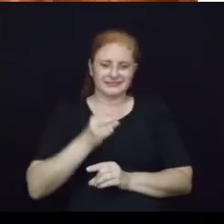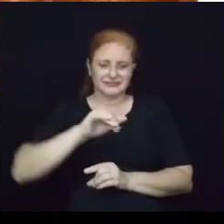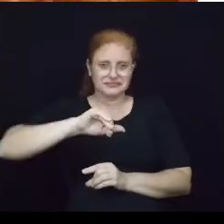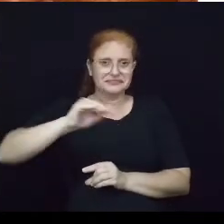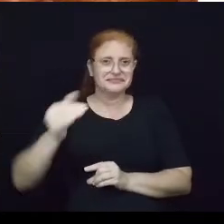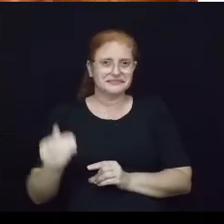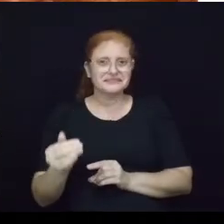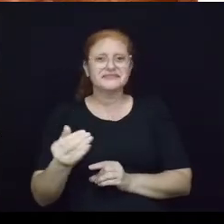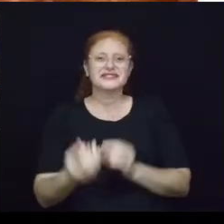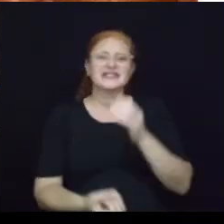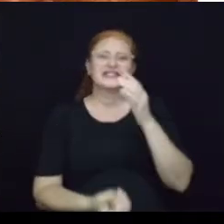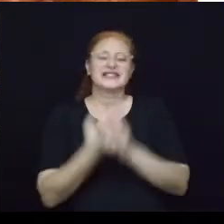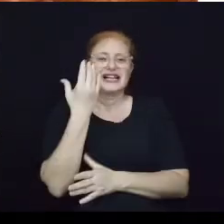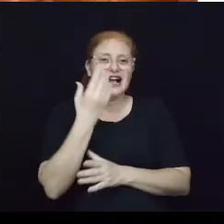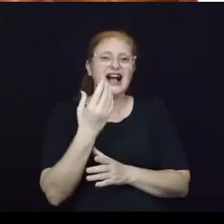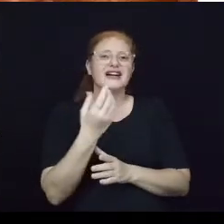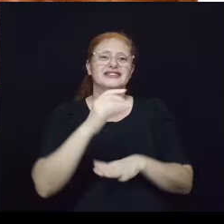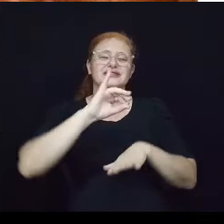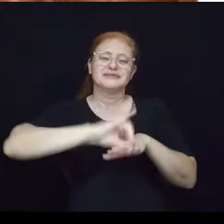essas peças, né?